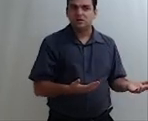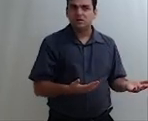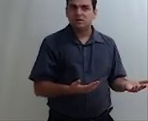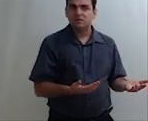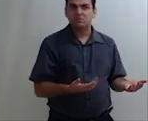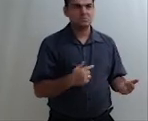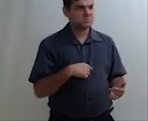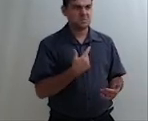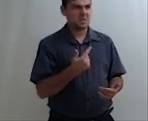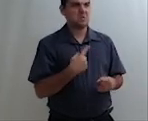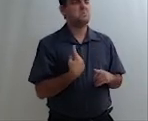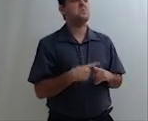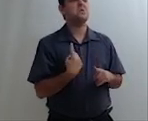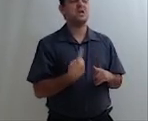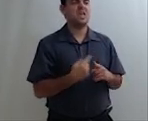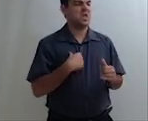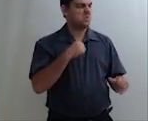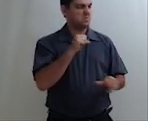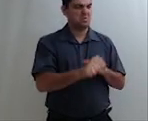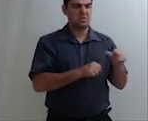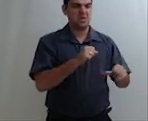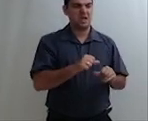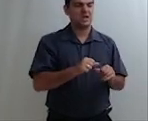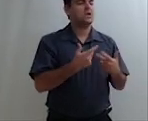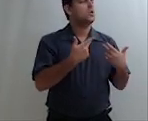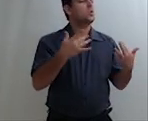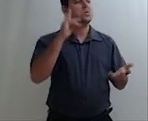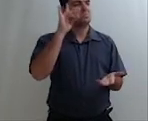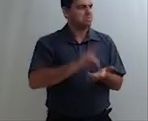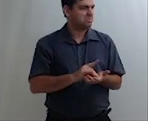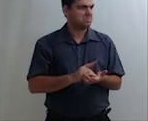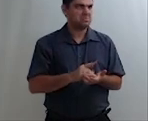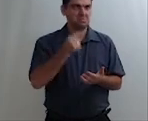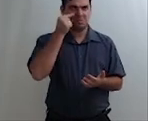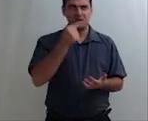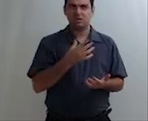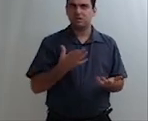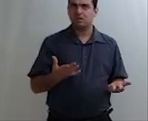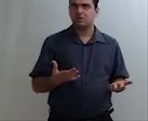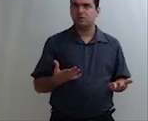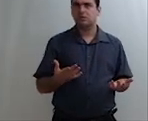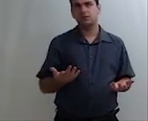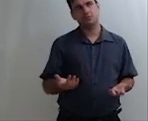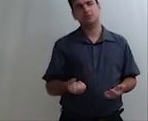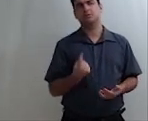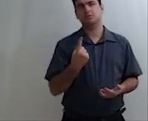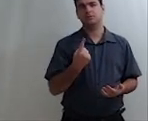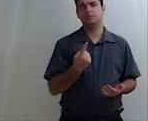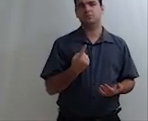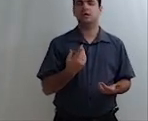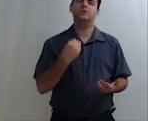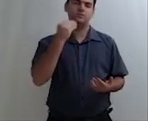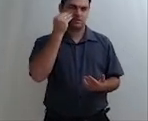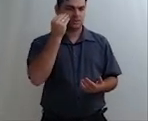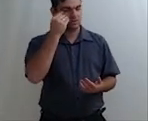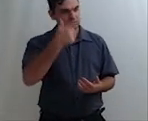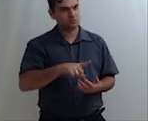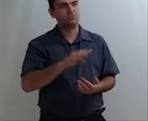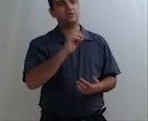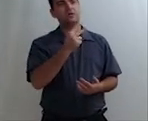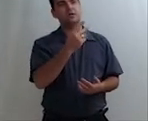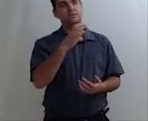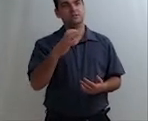justificassem a alteração fática do caso diante disso foi impetrado eh arbes Corpus no tribunal de